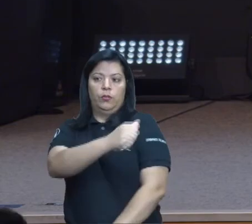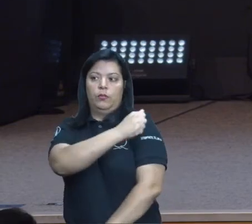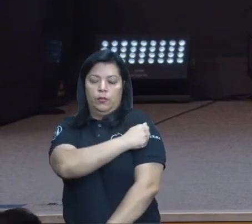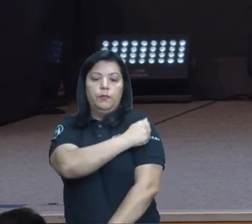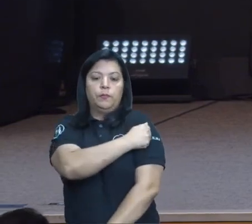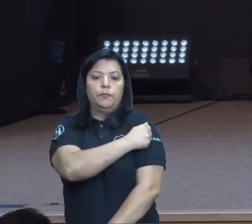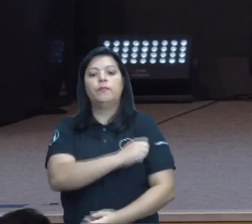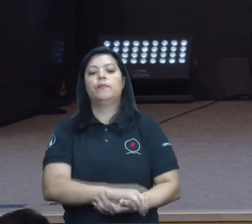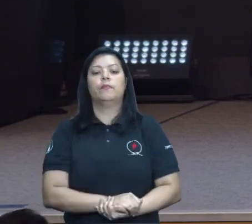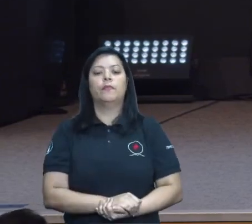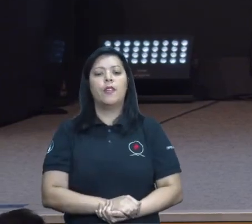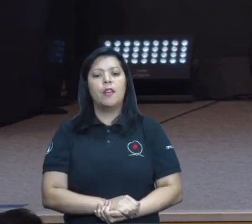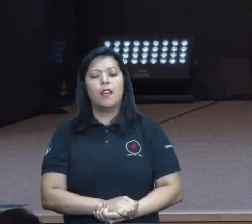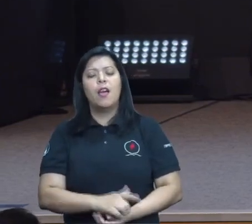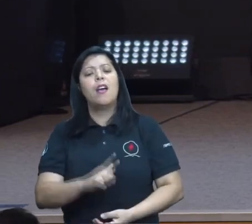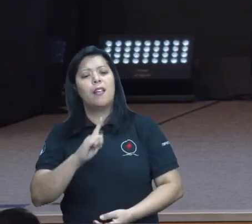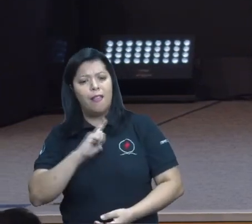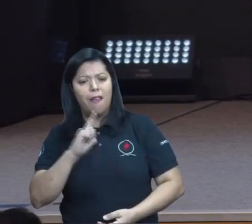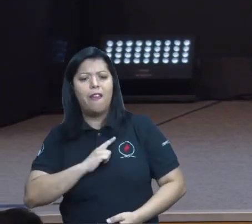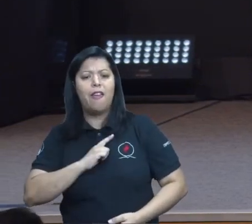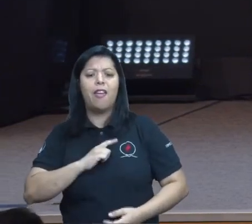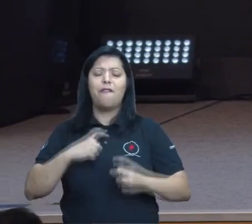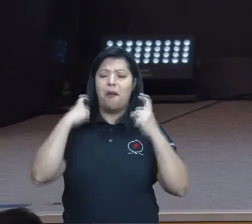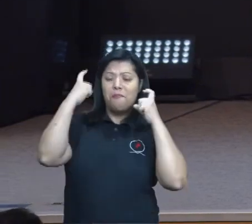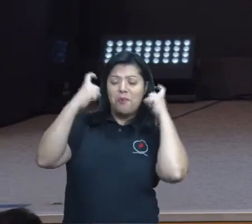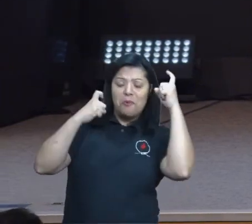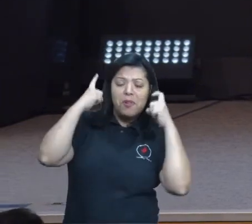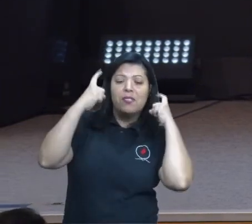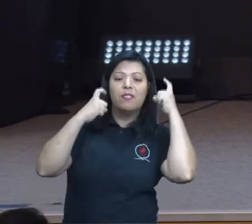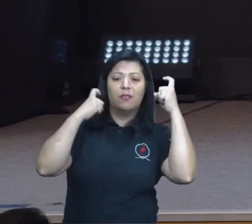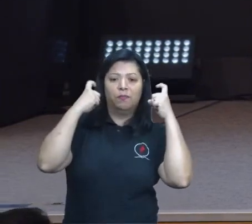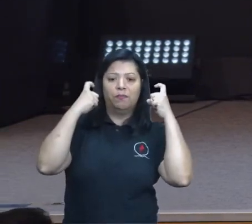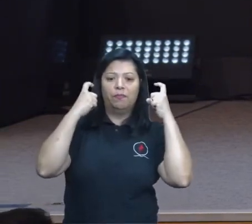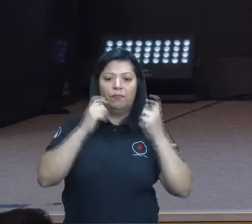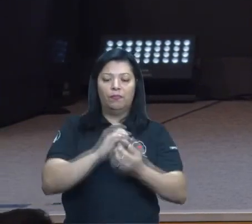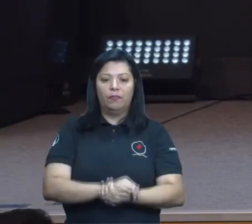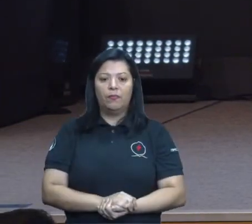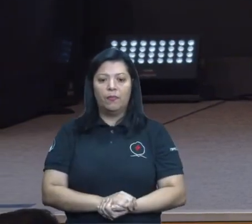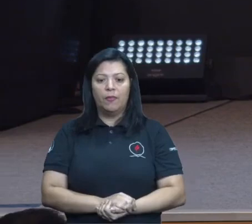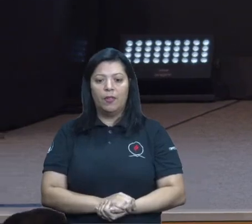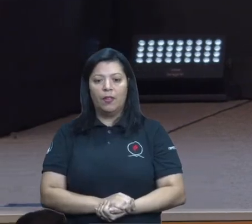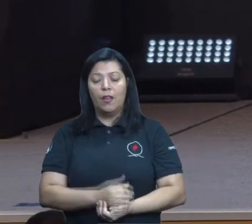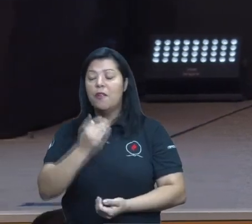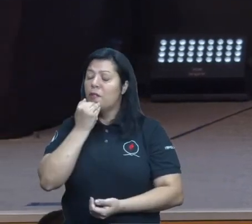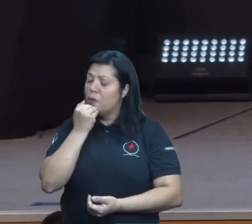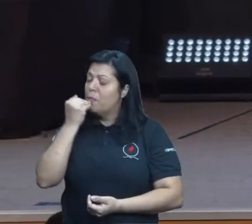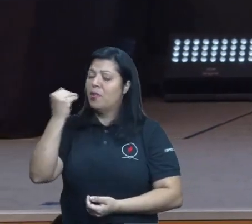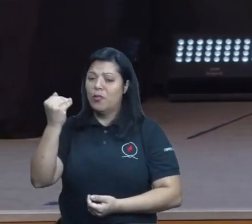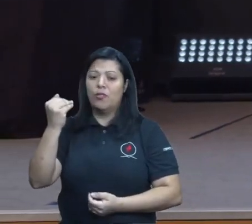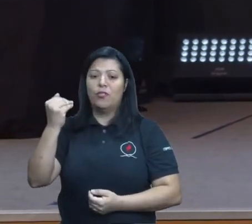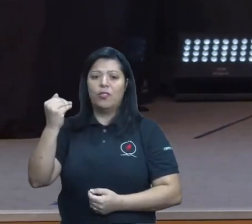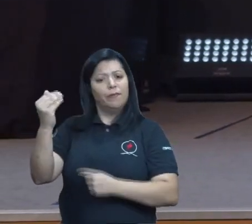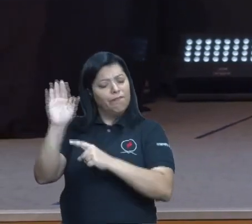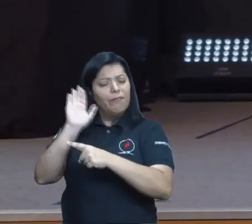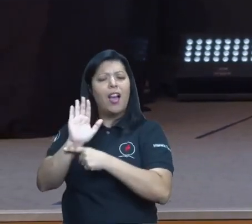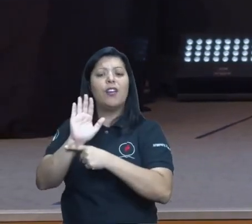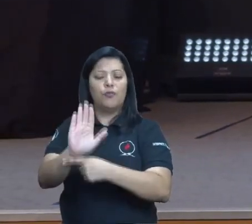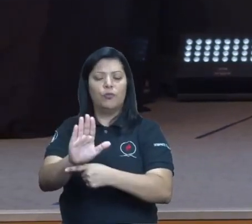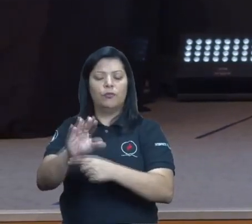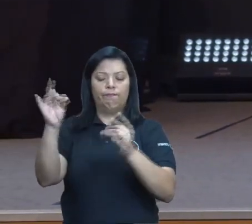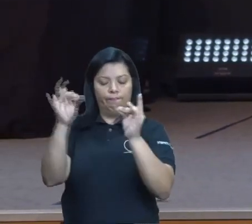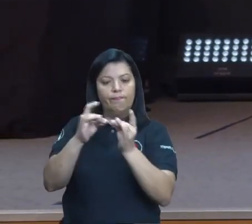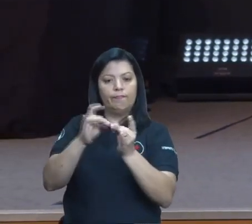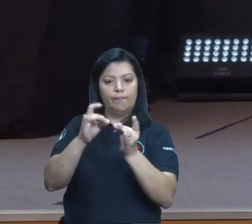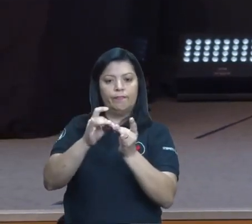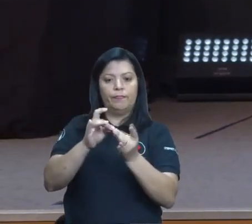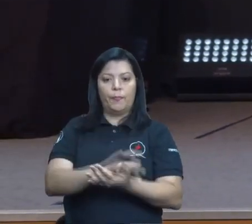trazer a palavra profética para sua vida para o seu dia a dia quanto tempo mais